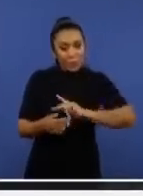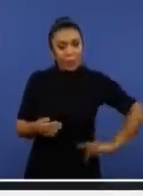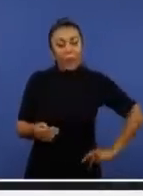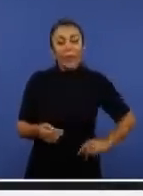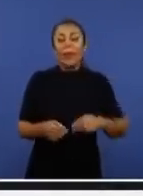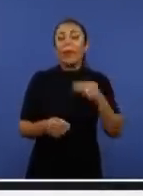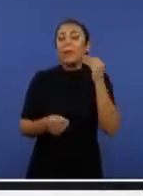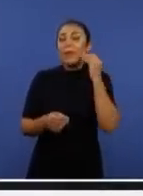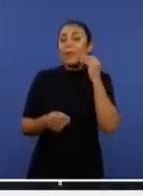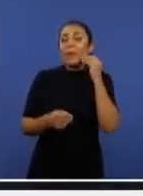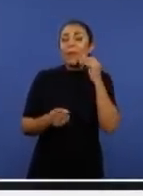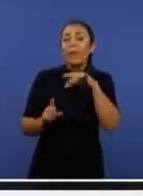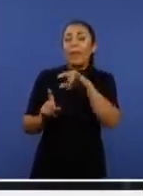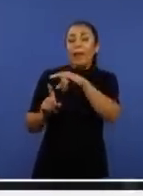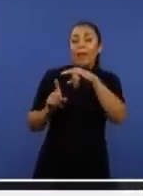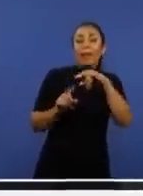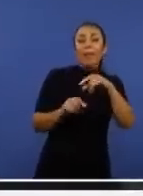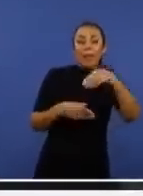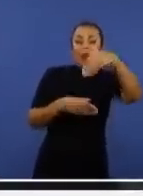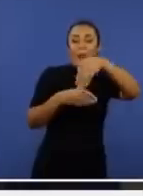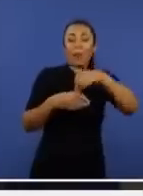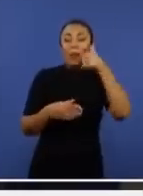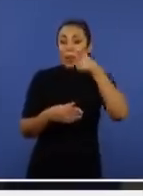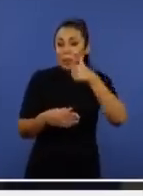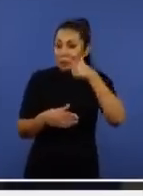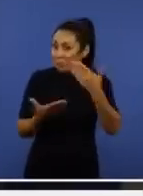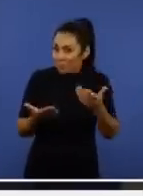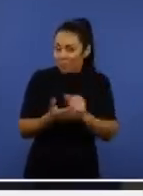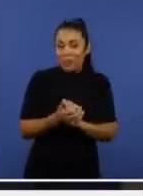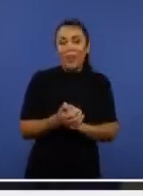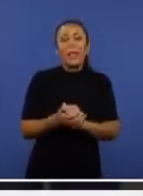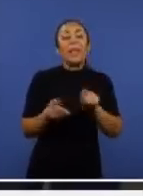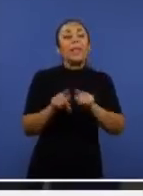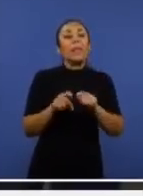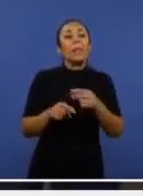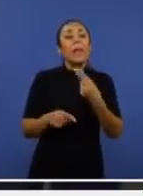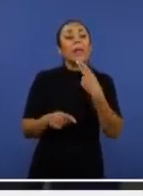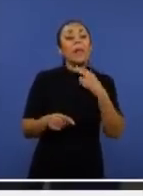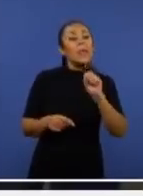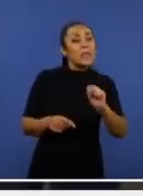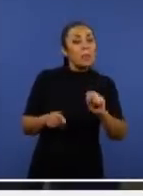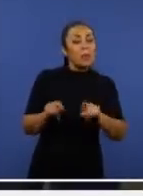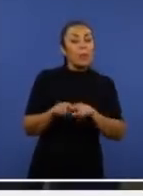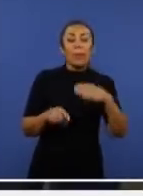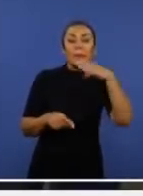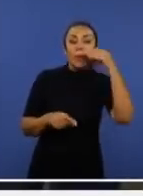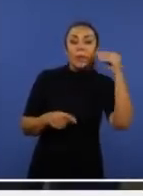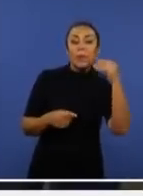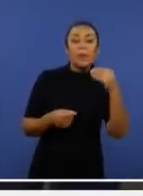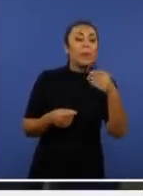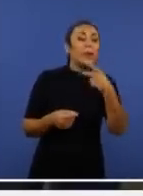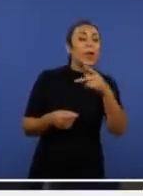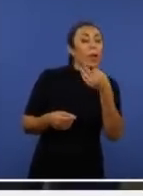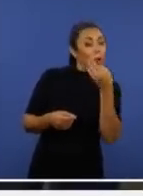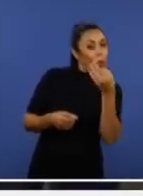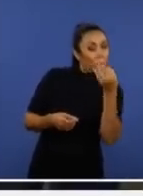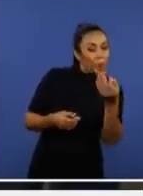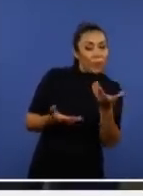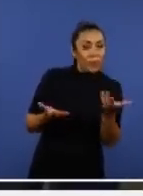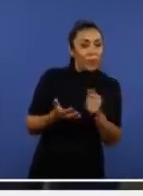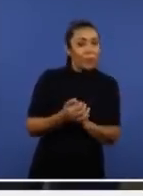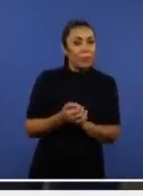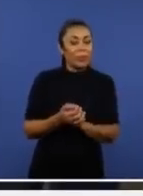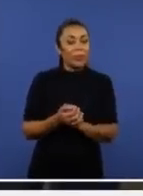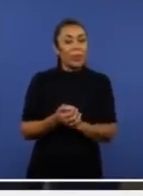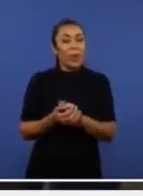voto feminino, né? Ele comete um erro desse. Pera, e desempenho da Simone Tebet e do Ciro, que me pareceram melhores do que o ex-presidente Lula, do que a